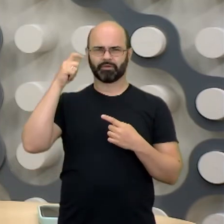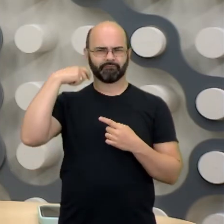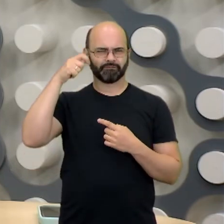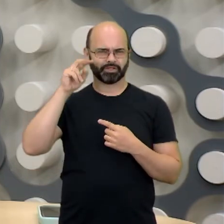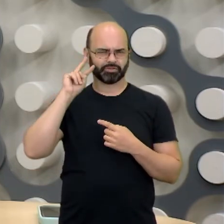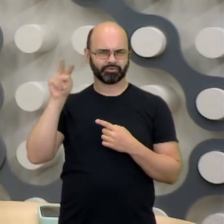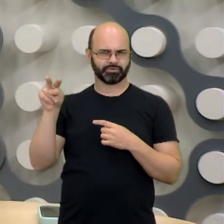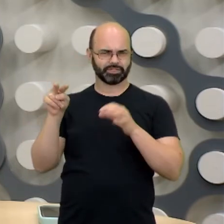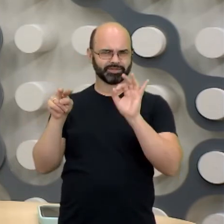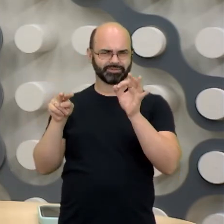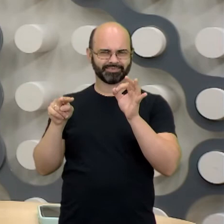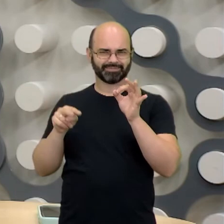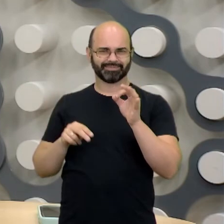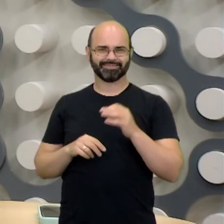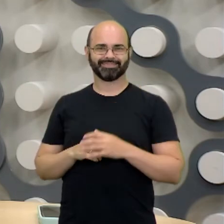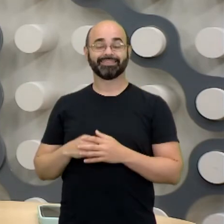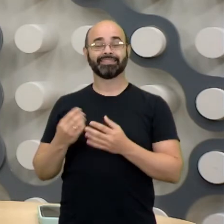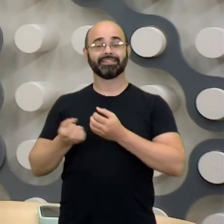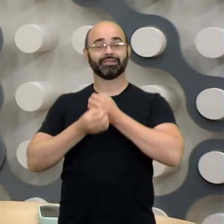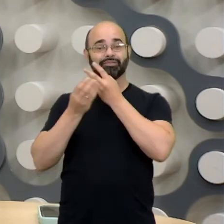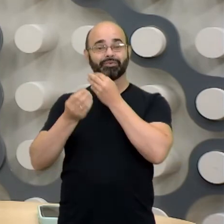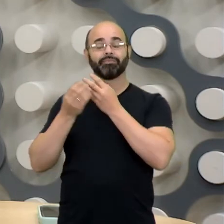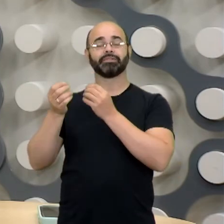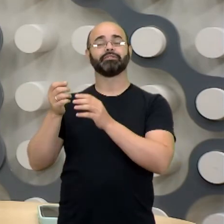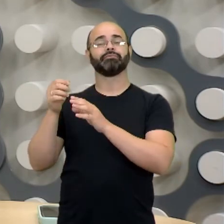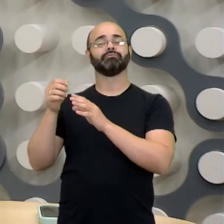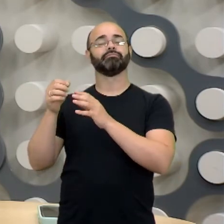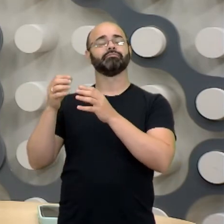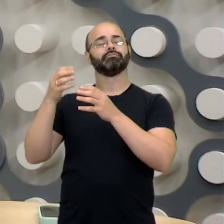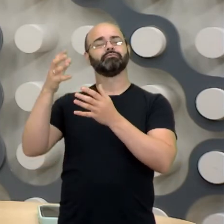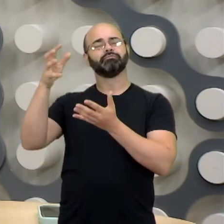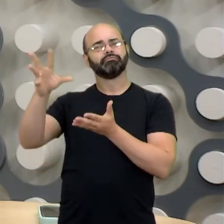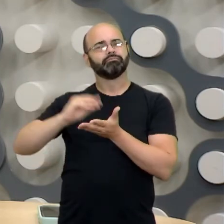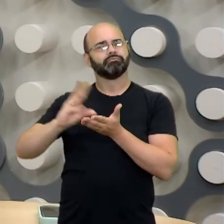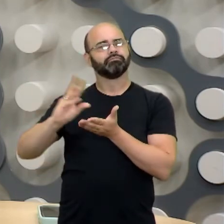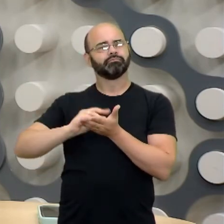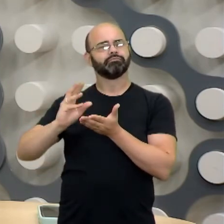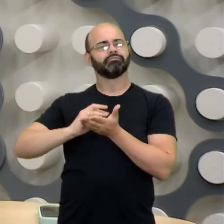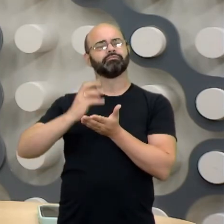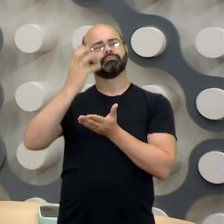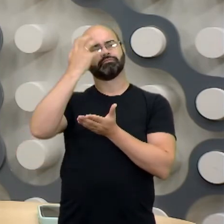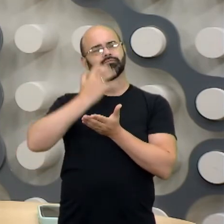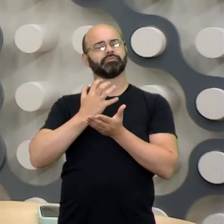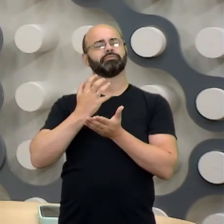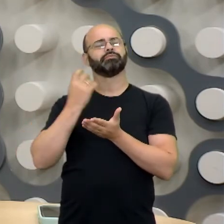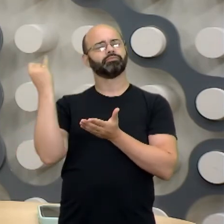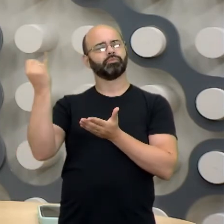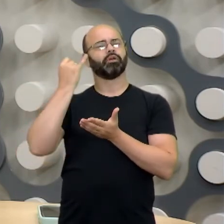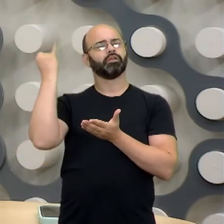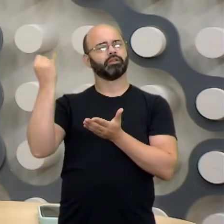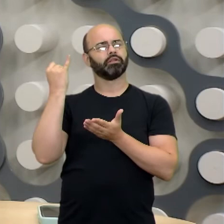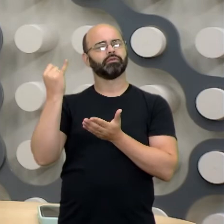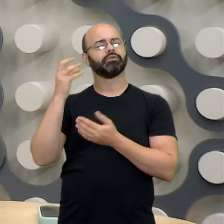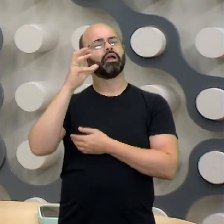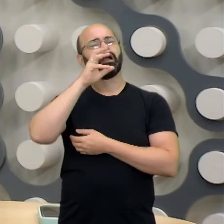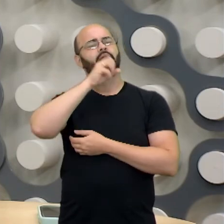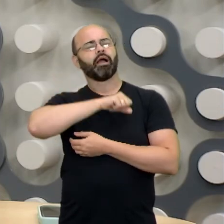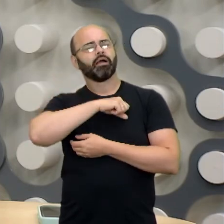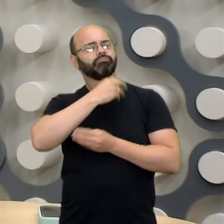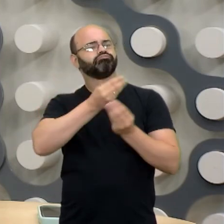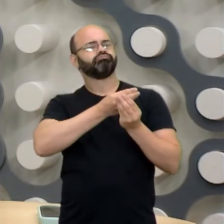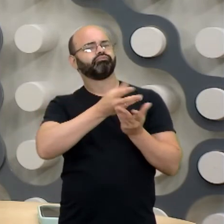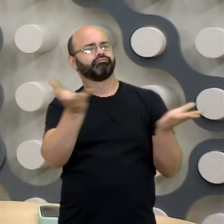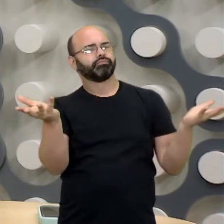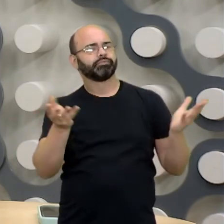da importância, né, dos dados serem informatizados para ser passados mais rapidamente aí e termos